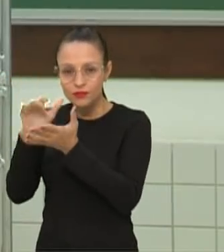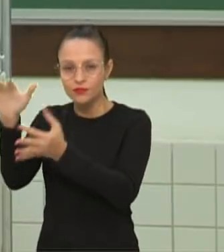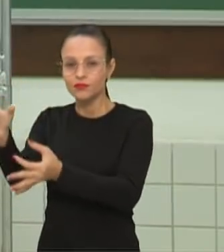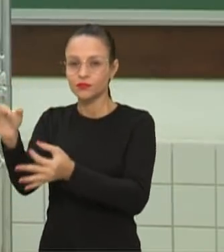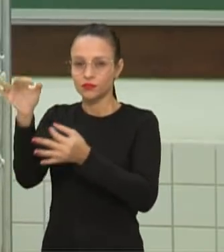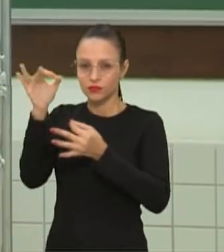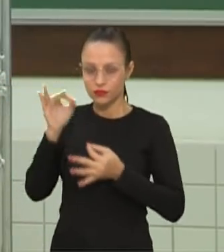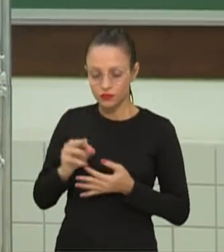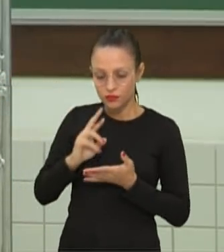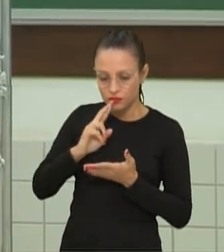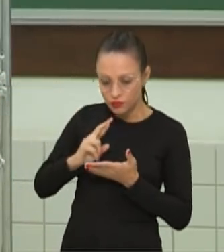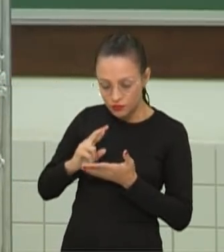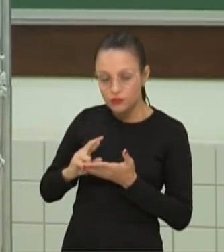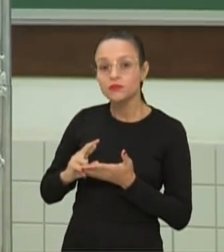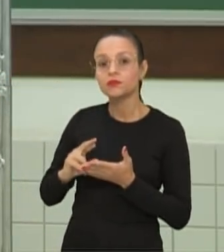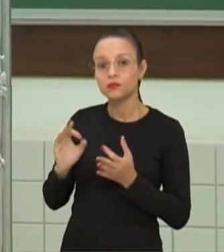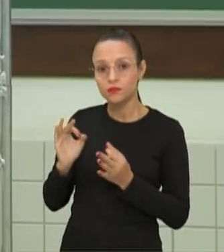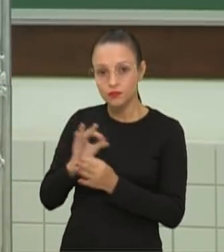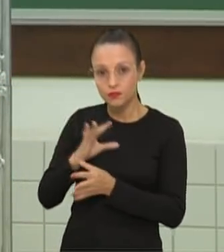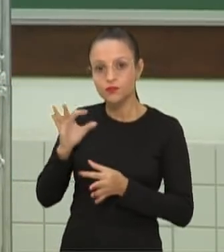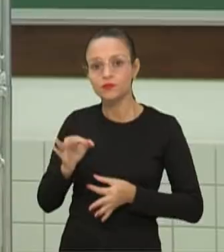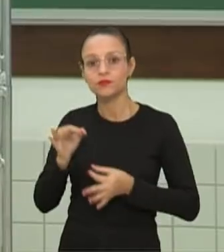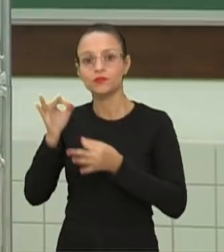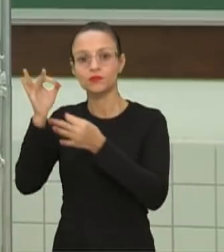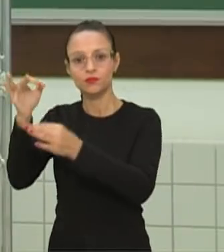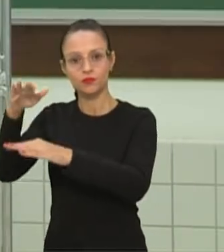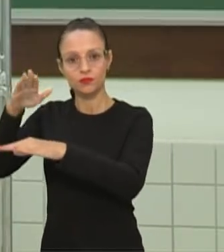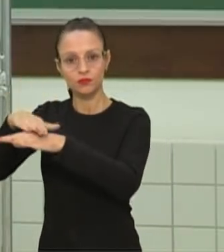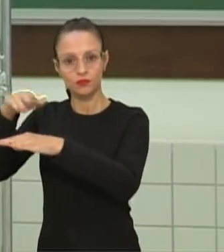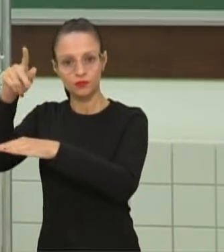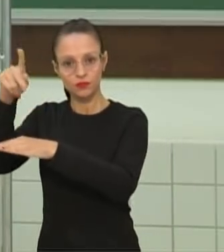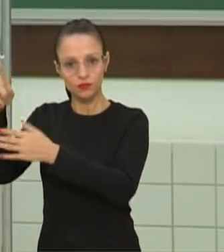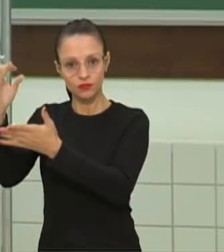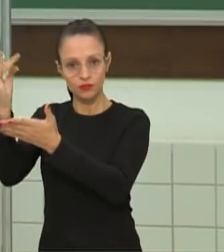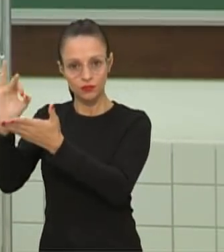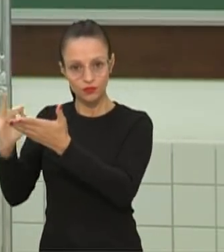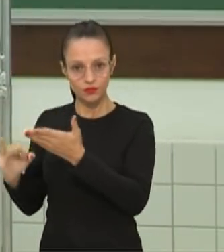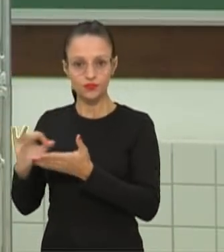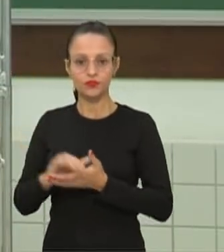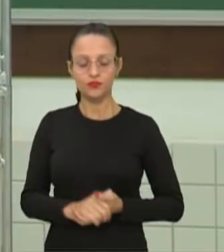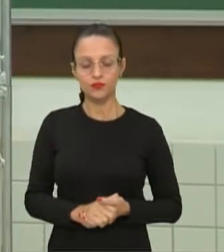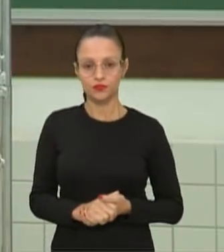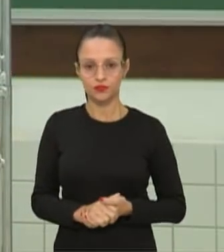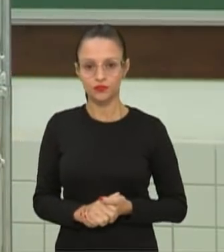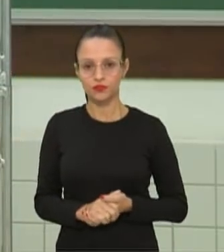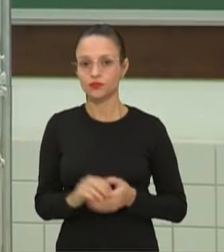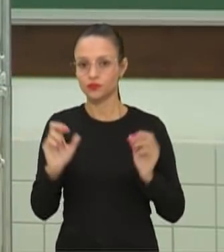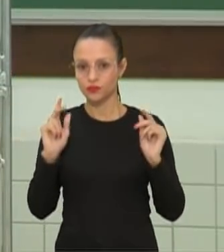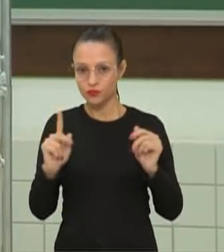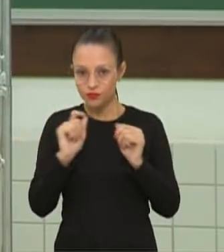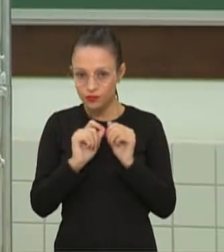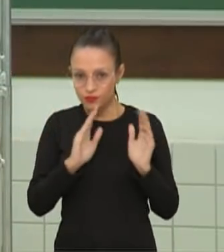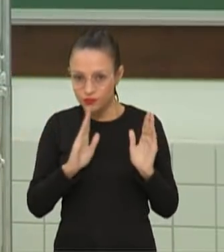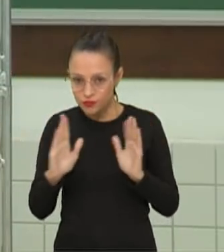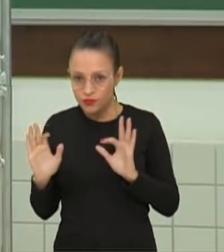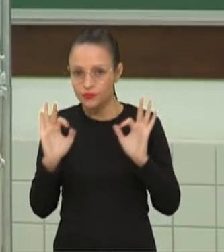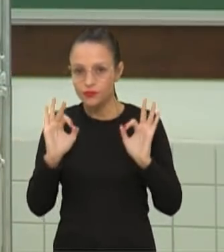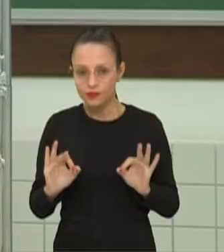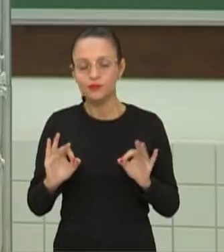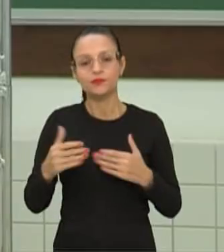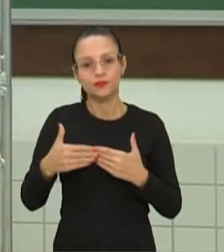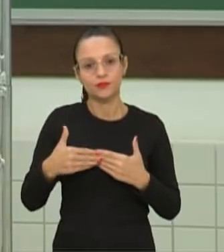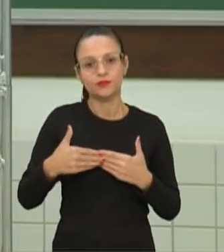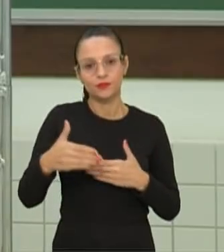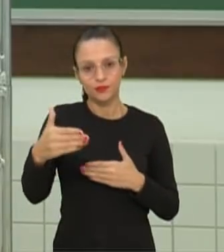em casa e levar de volta resolvido na escola para os professores terem controle do que você está fazendo, tá bom? Faça tudo direitinho e vamos